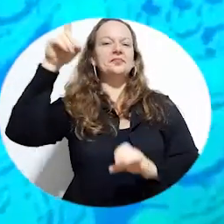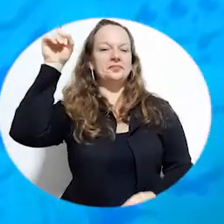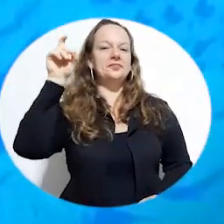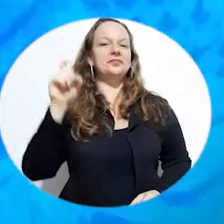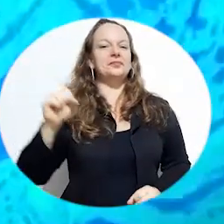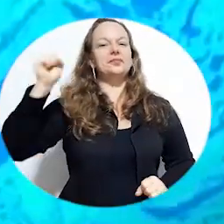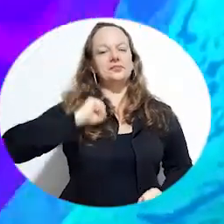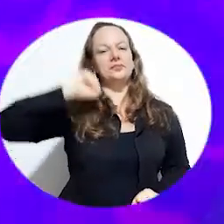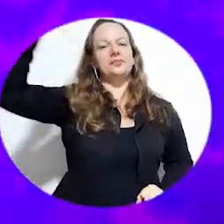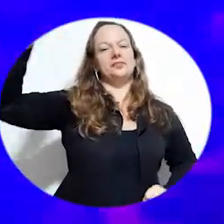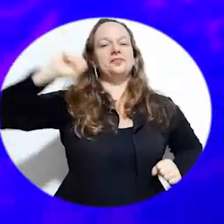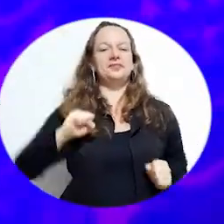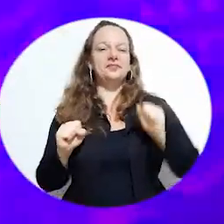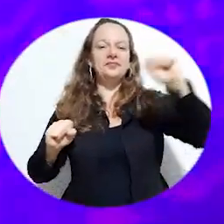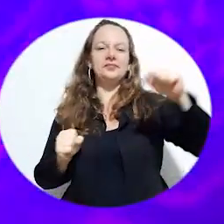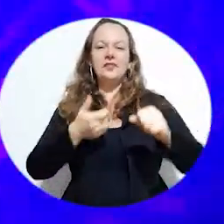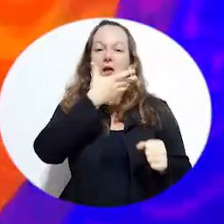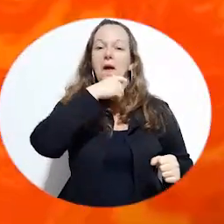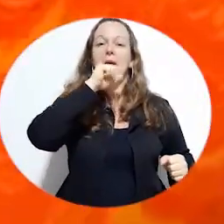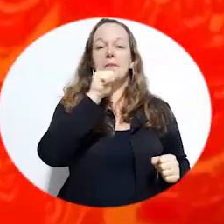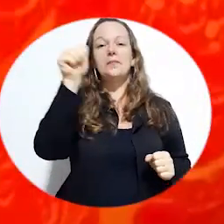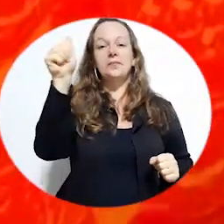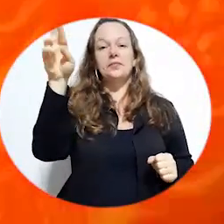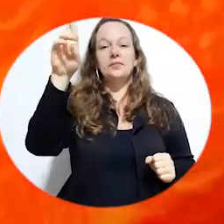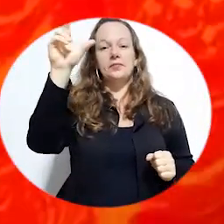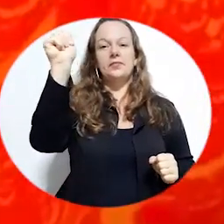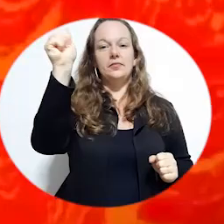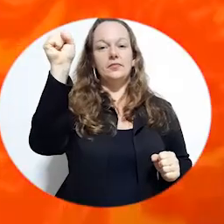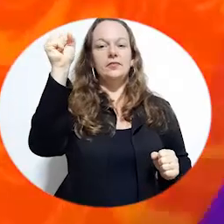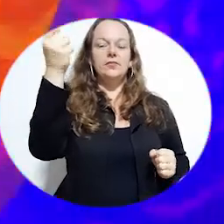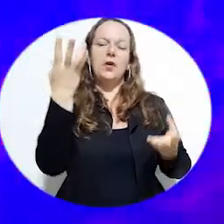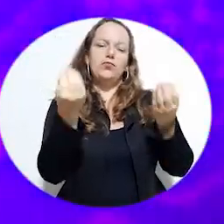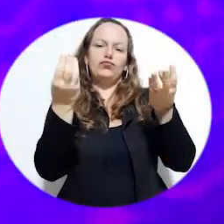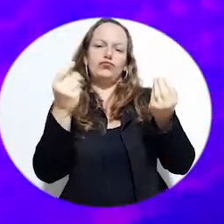Louvemos ao Senhor. Braço direito, braço esquerdo. Pai Abraão tem